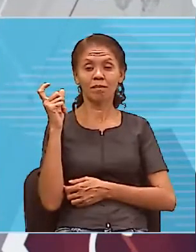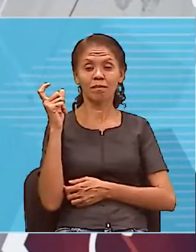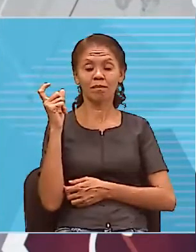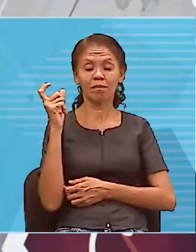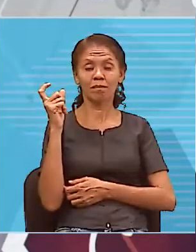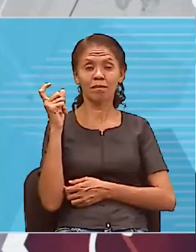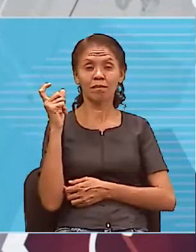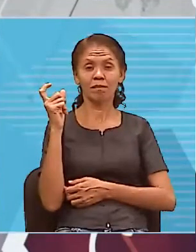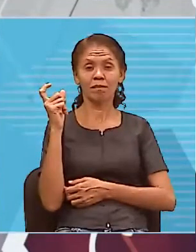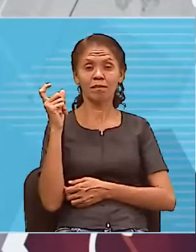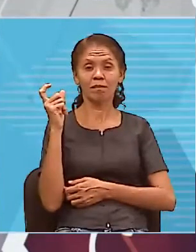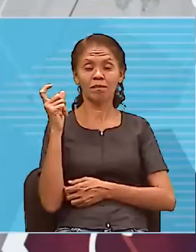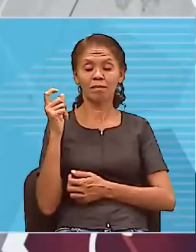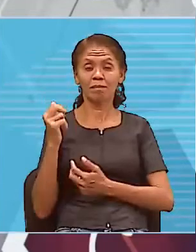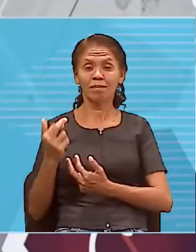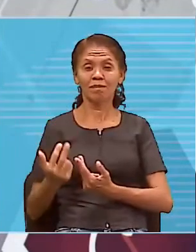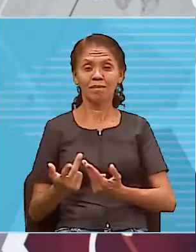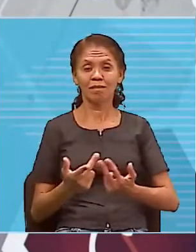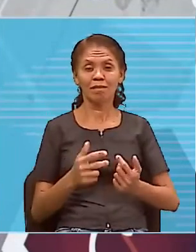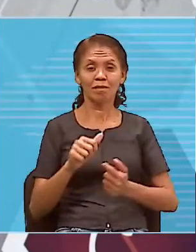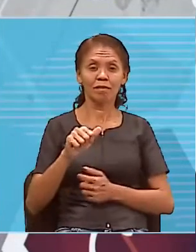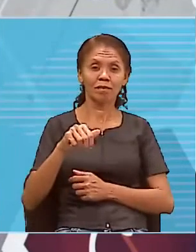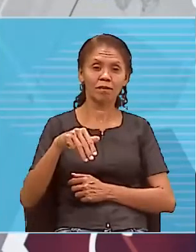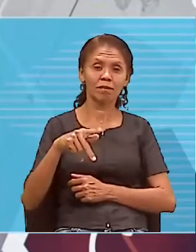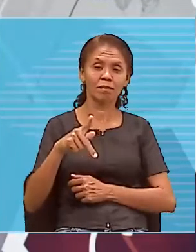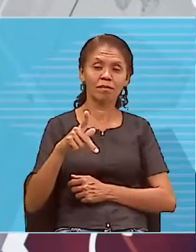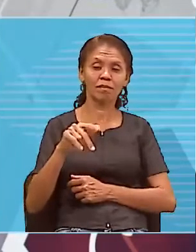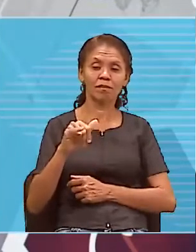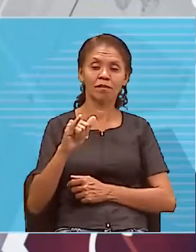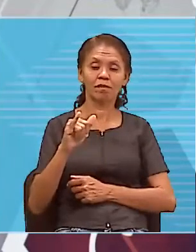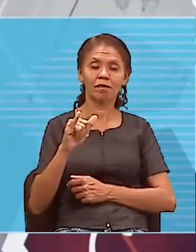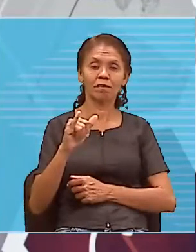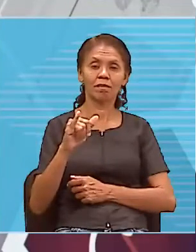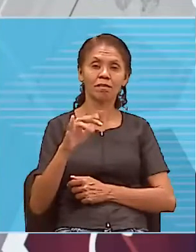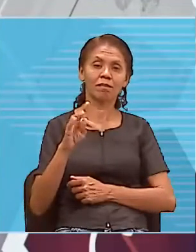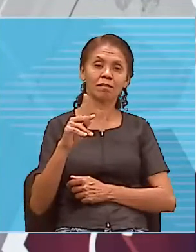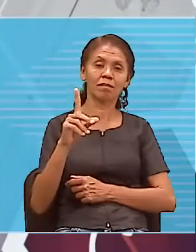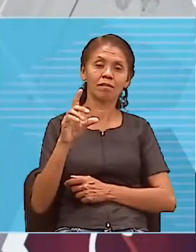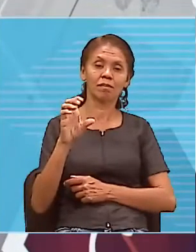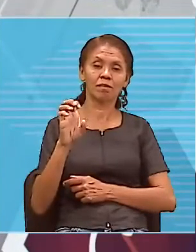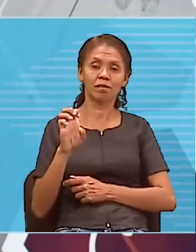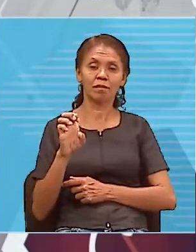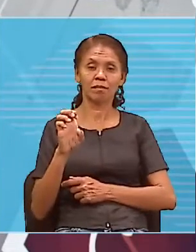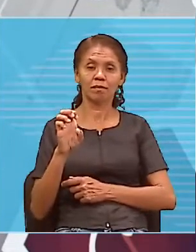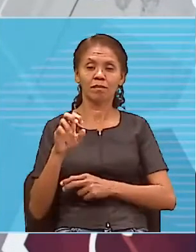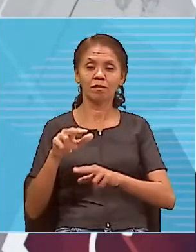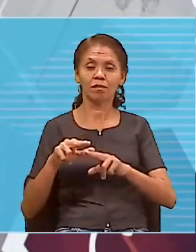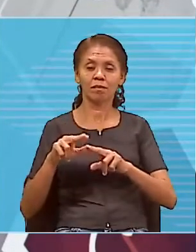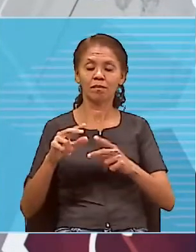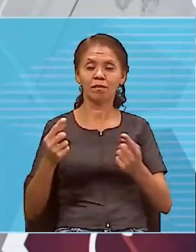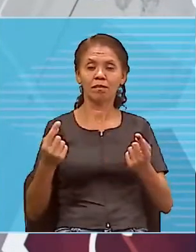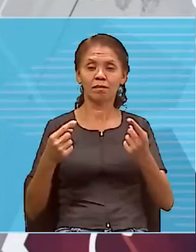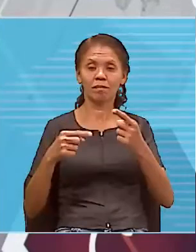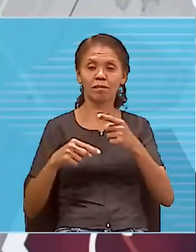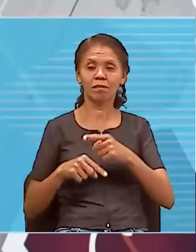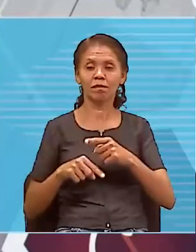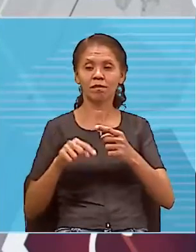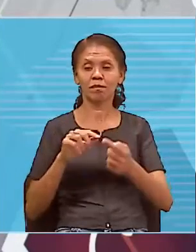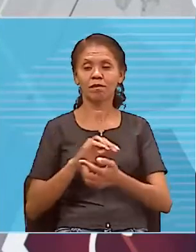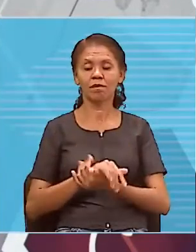de mesma amplitude porém opostos emitindo